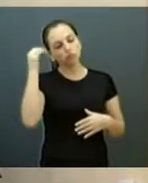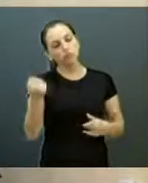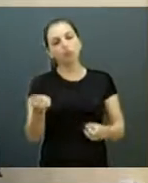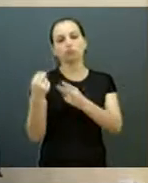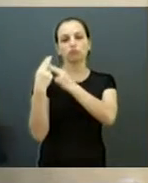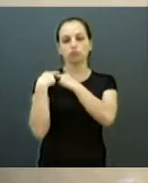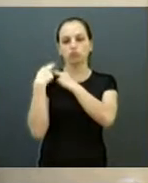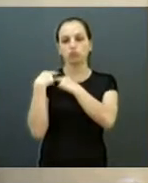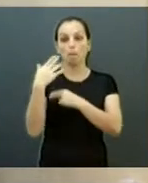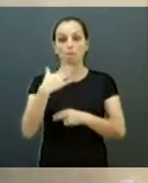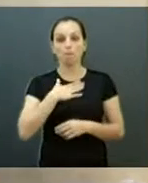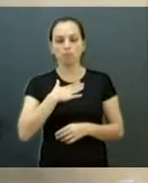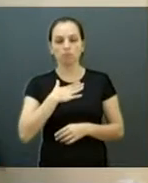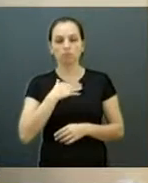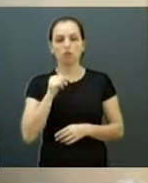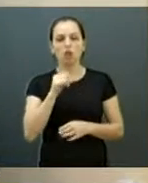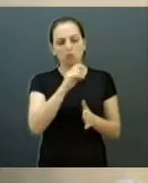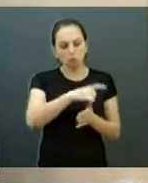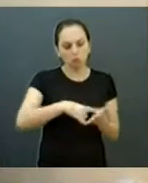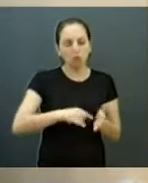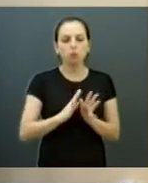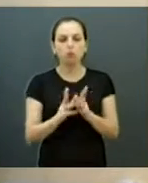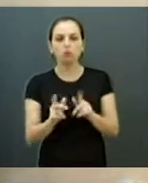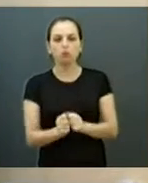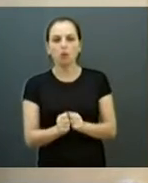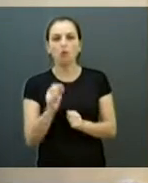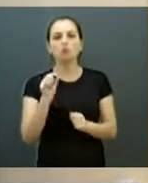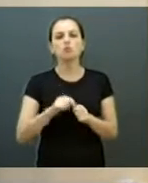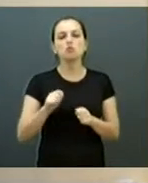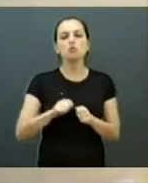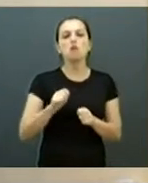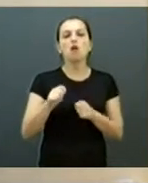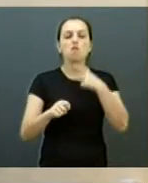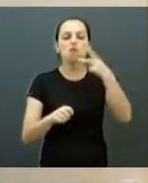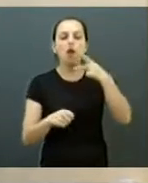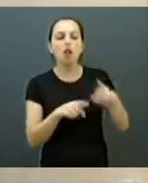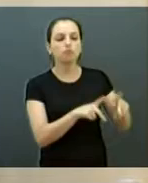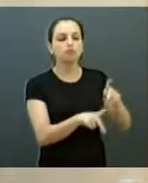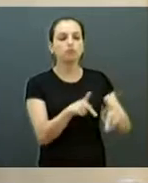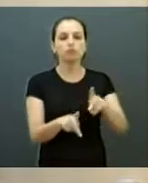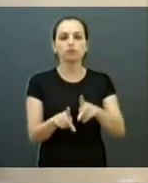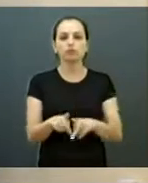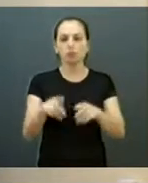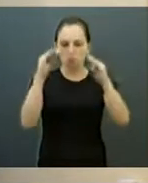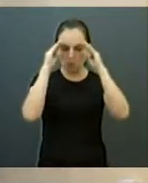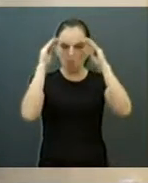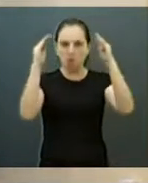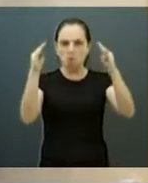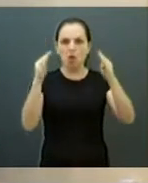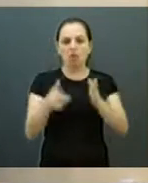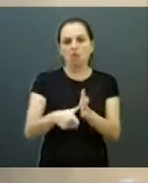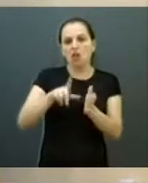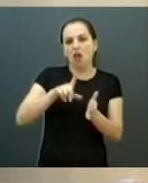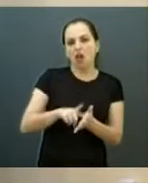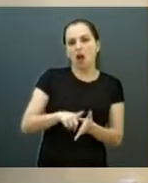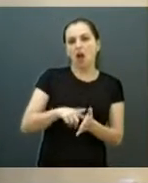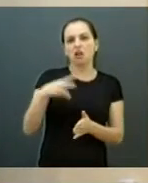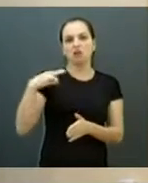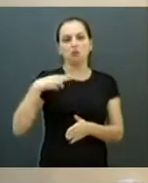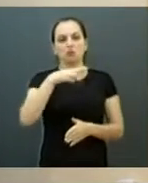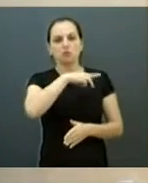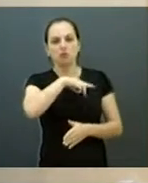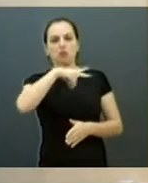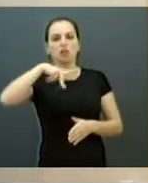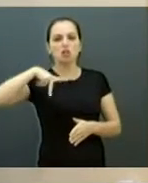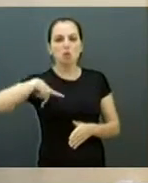e a e coli todos os documentos e fiz falei presidente um sinal de respeito antes de mandar o ministério público eu vou